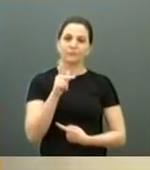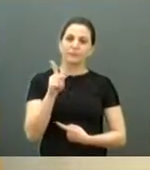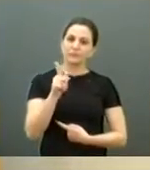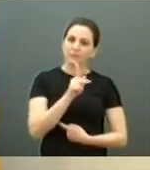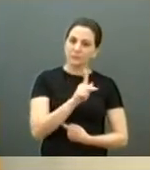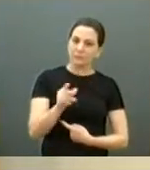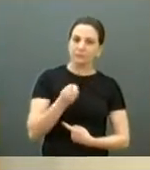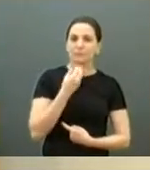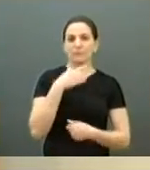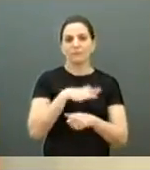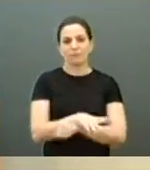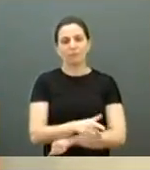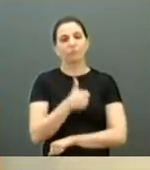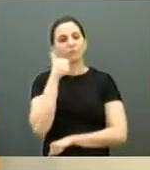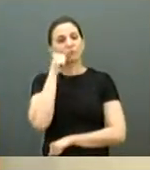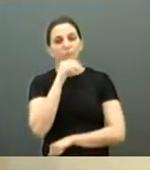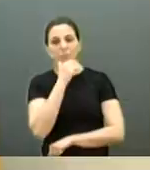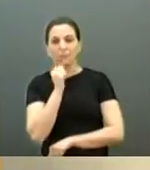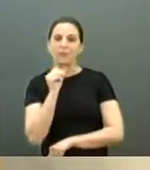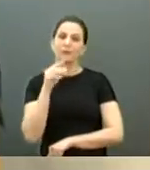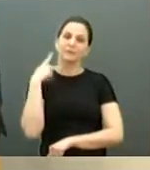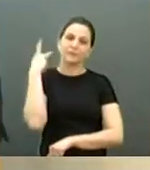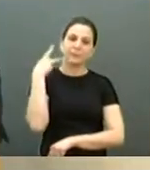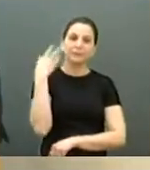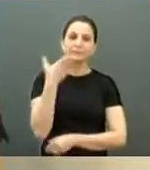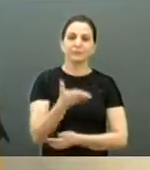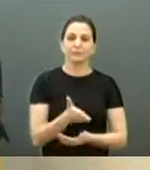senhoras e senhores que nos assistem todos vereadores